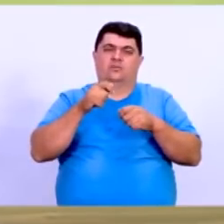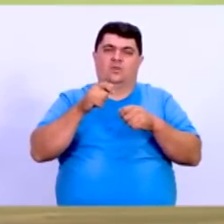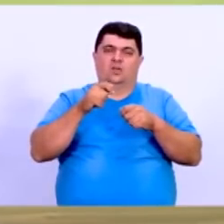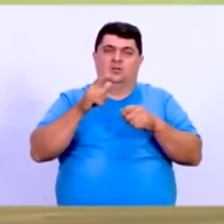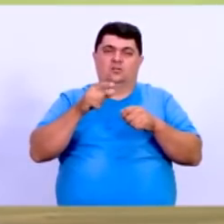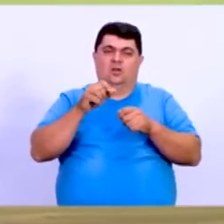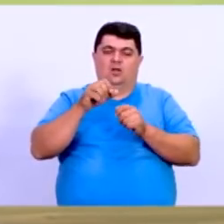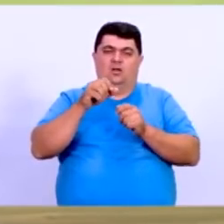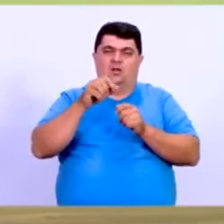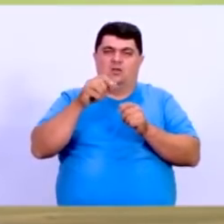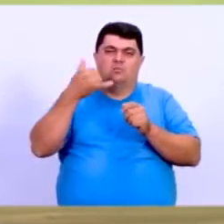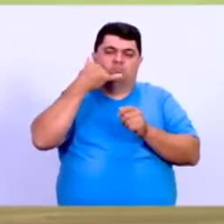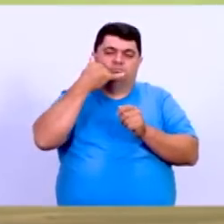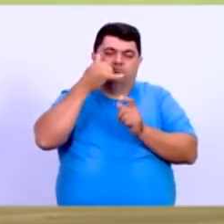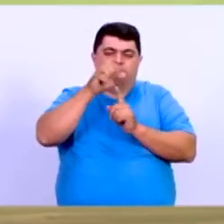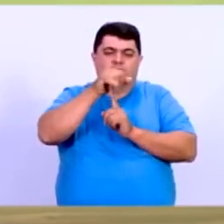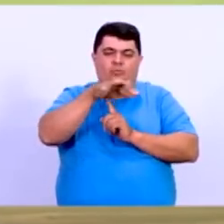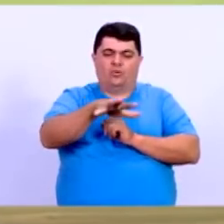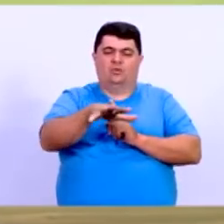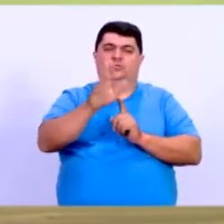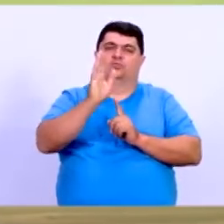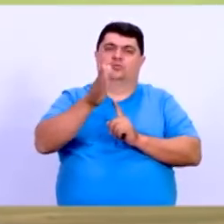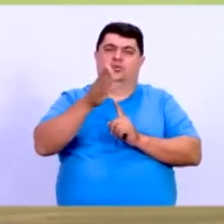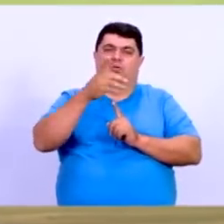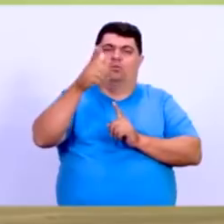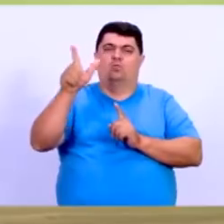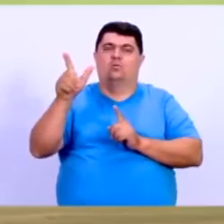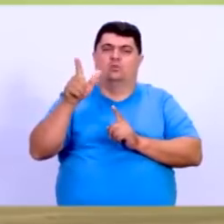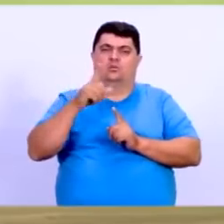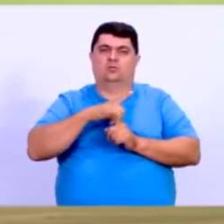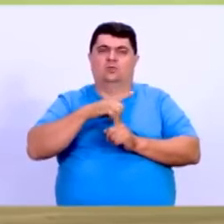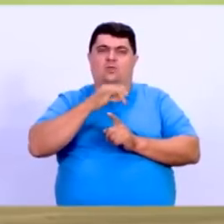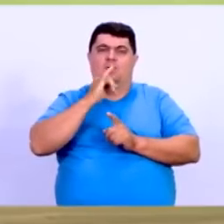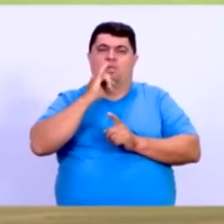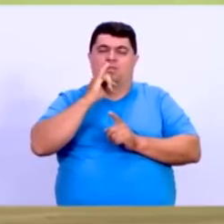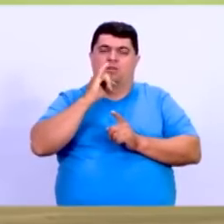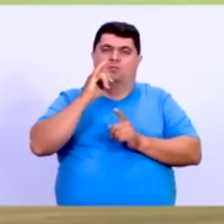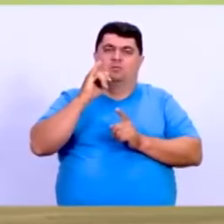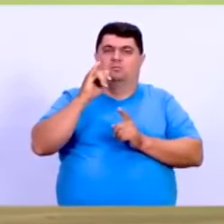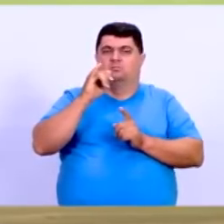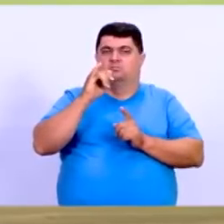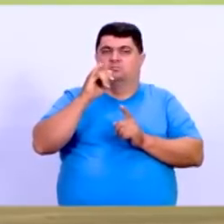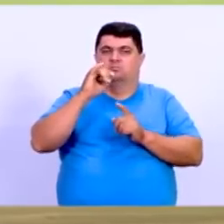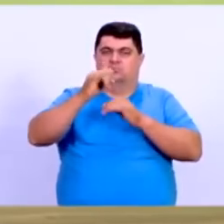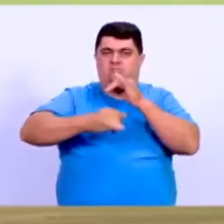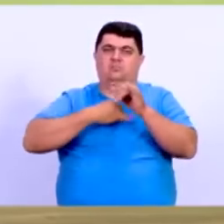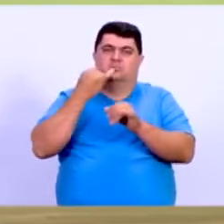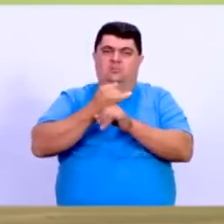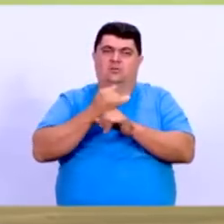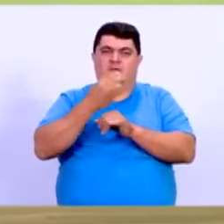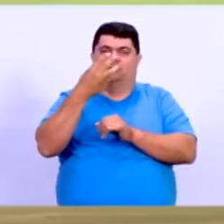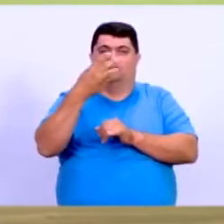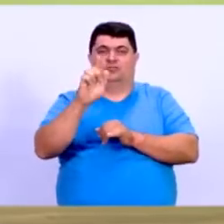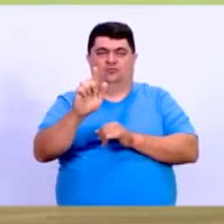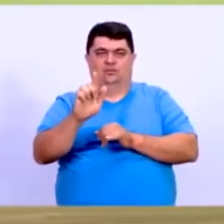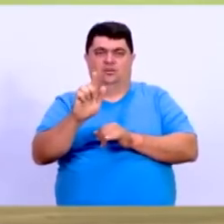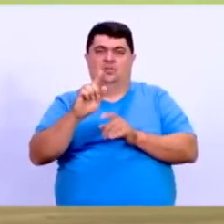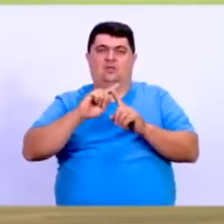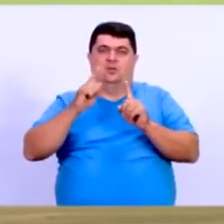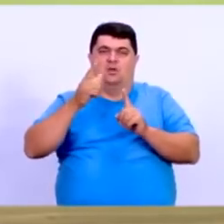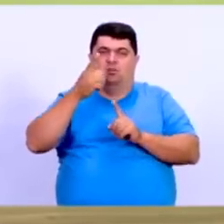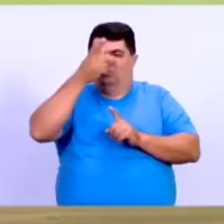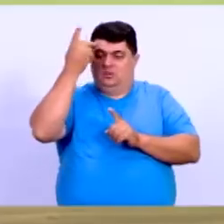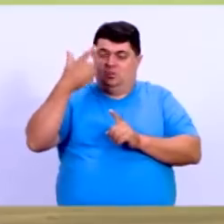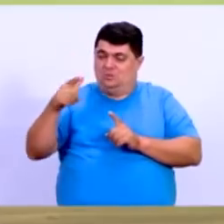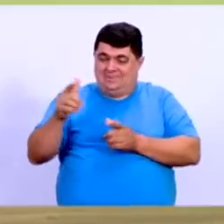como servidor de internet para outros aparelhos. Né? Então você tem o seu pacote de dados lá, sofrível no seu 3G, mas tem alguém querendo que ele